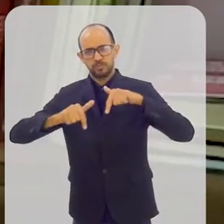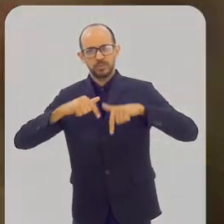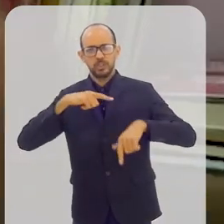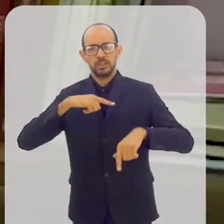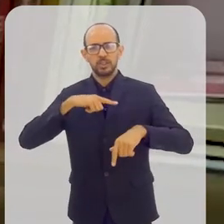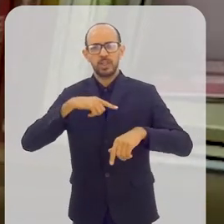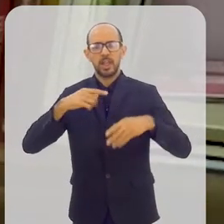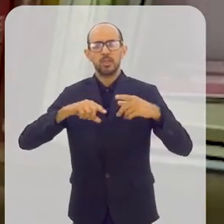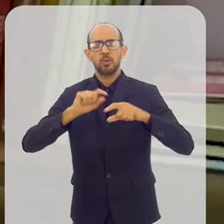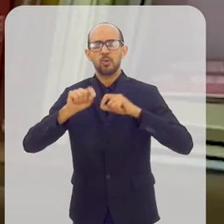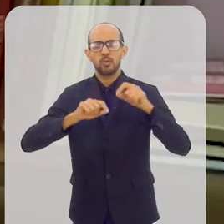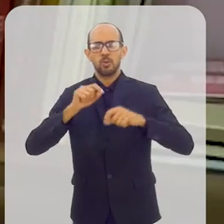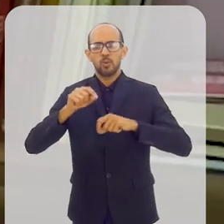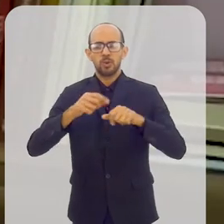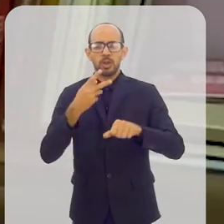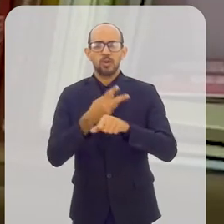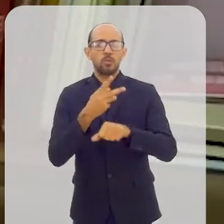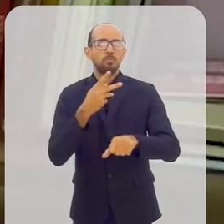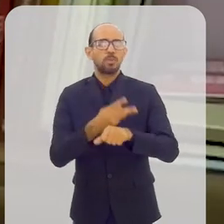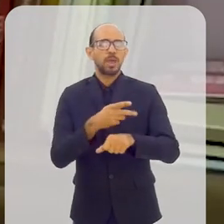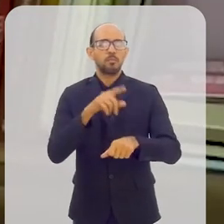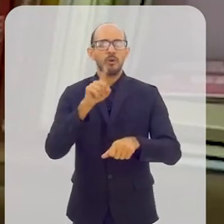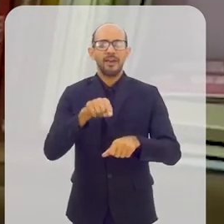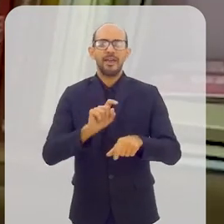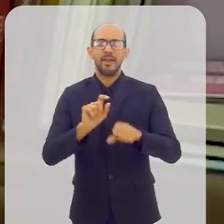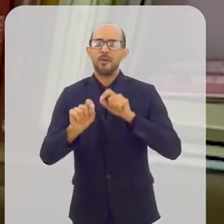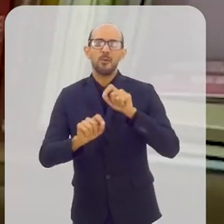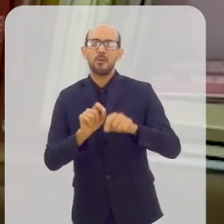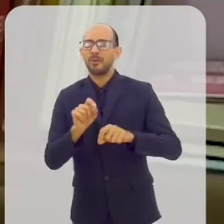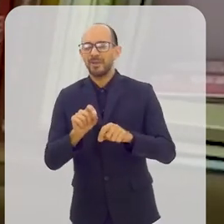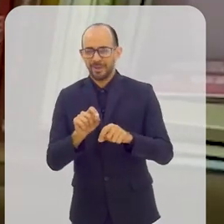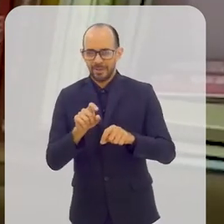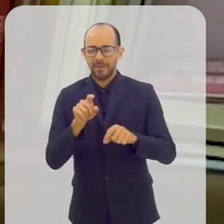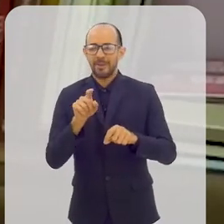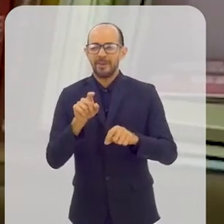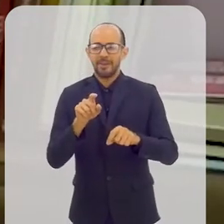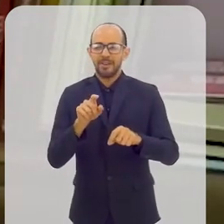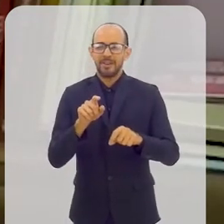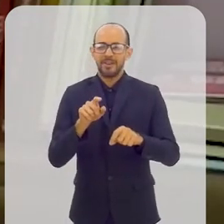tem como recompensa, única e exclusivamente,